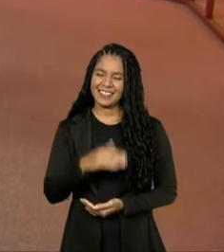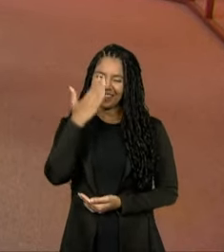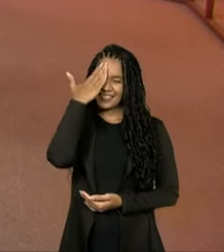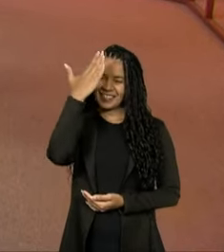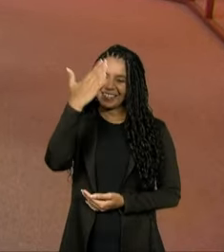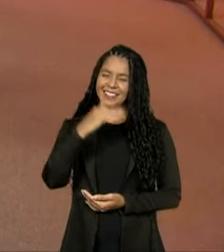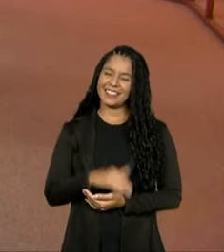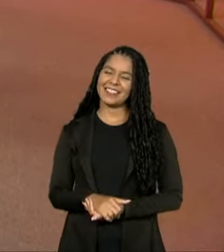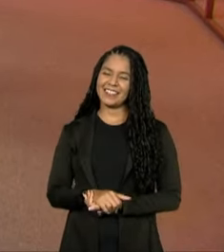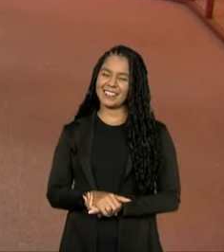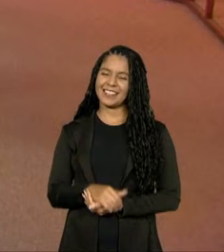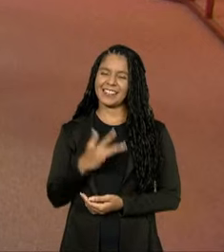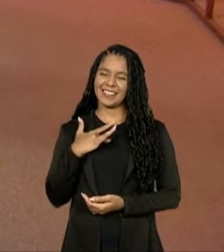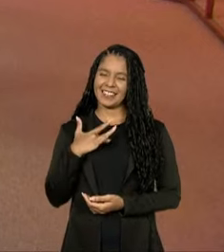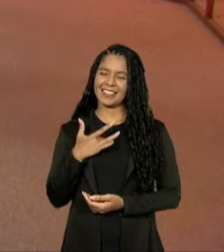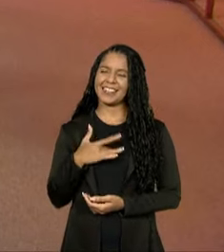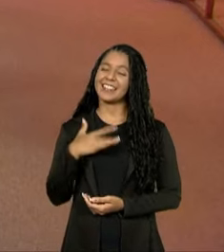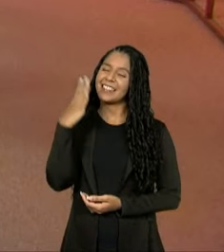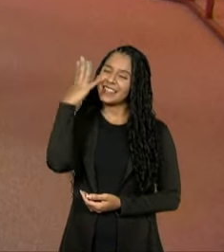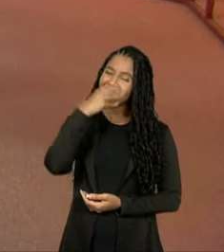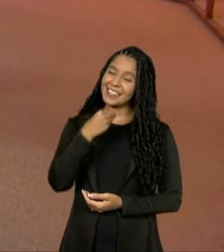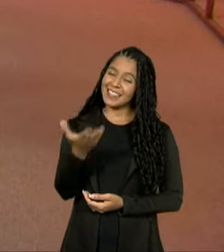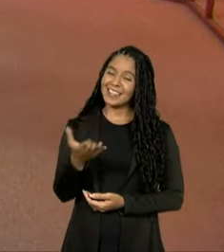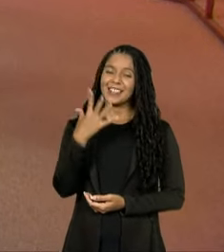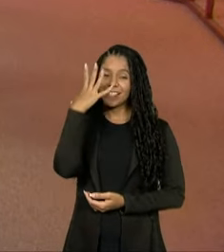Obrigada, Cissa. Tá linda mesmo.